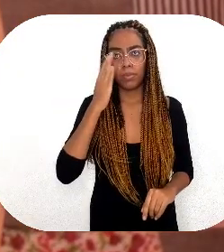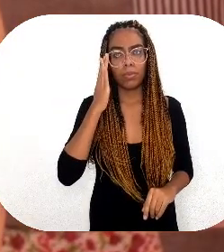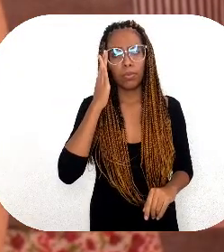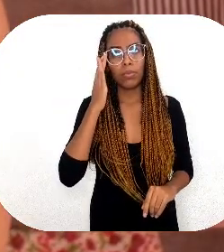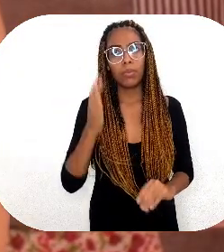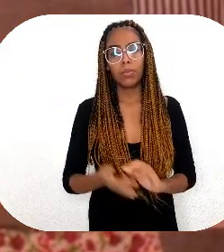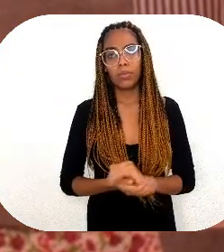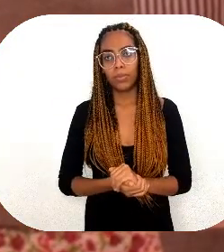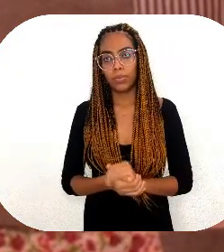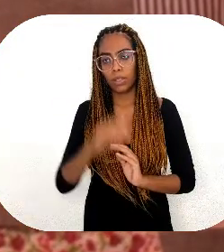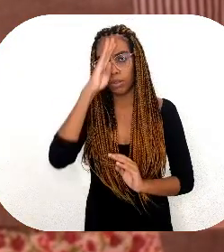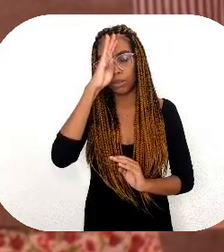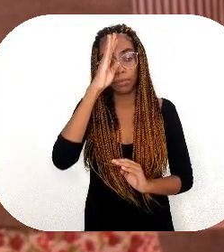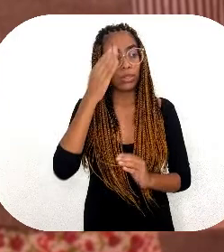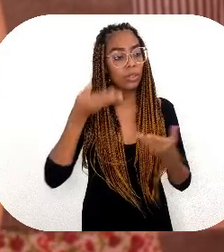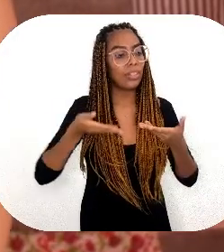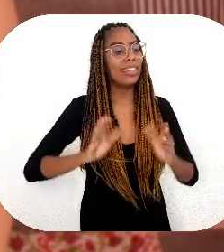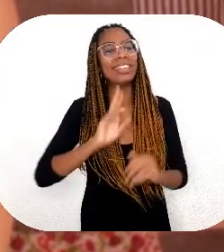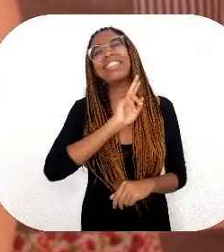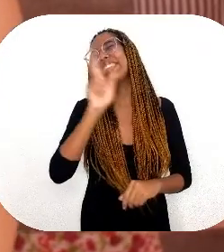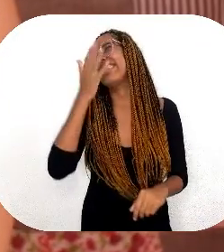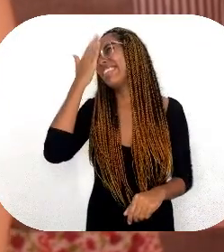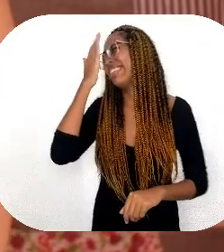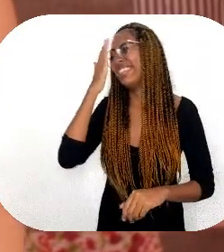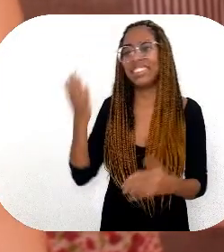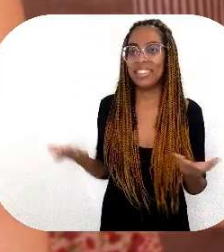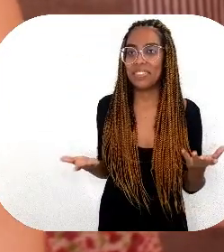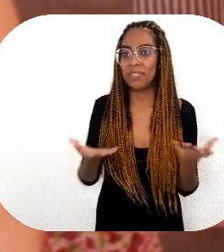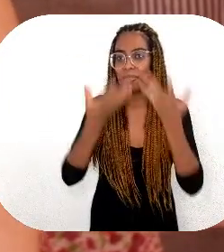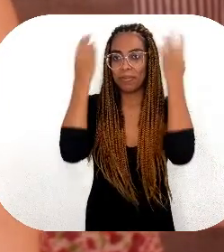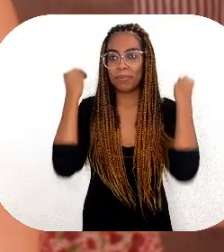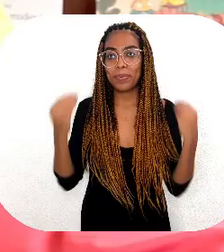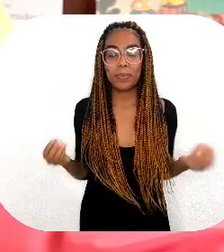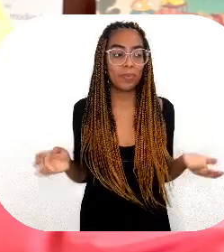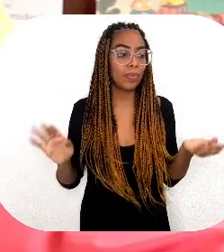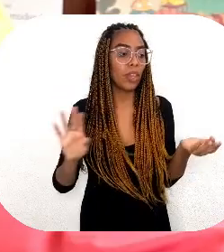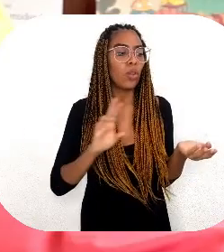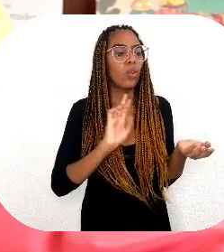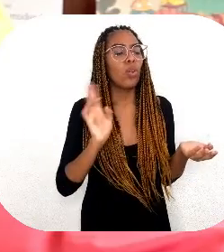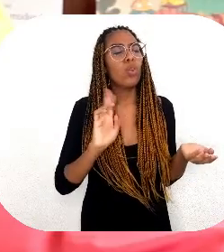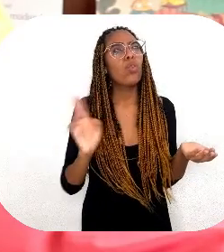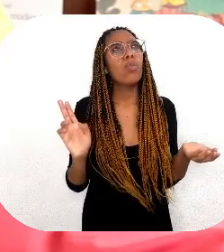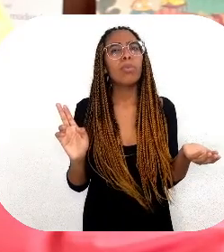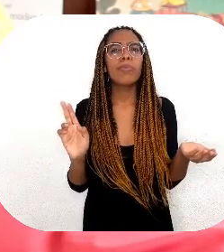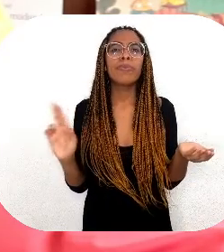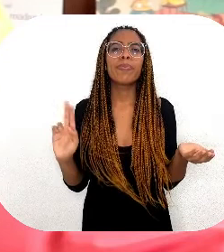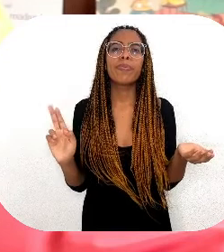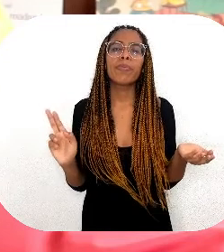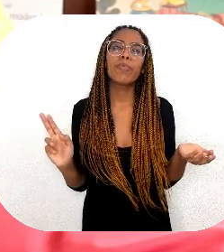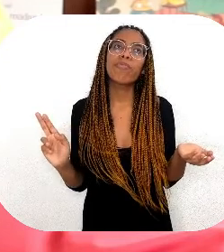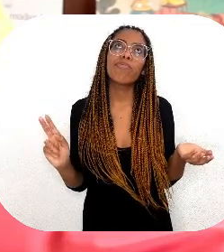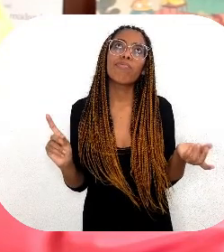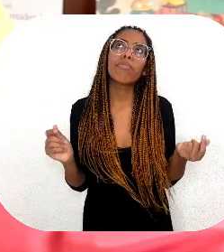não. E qual é o nome do seu sobrinho? Meu sobrinho? Que sobrinho? Meu sobrinho...